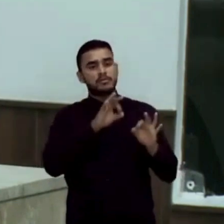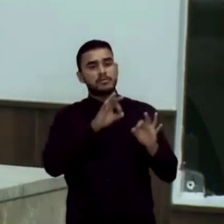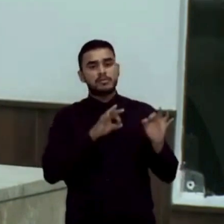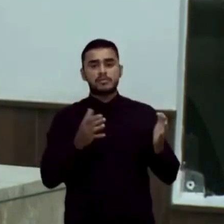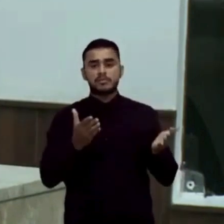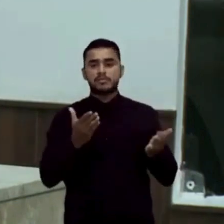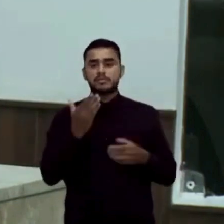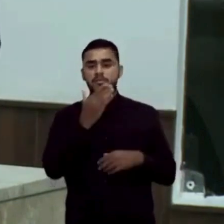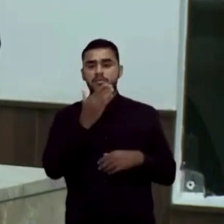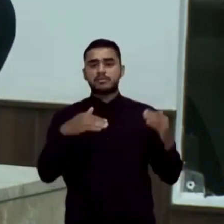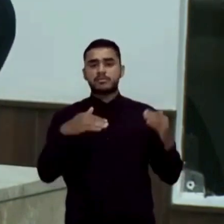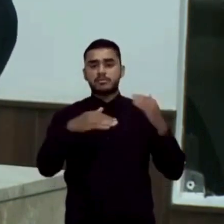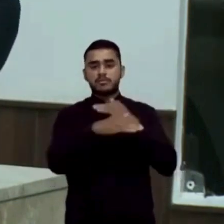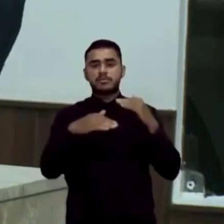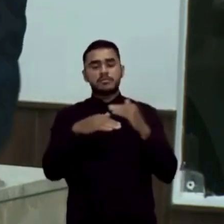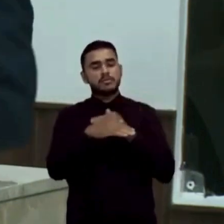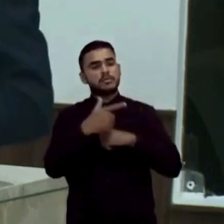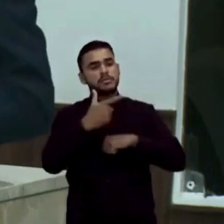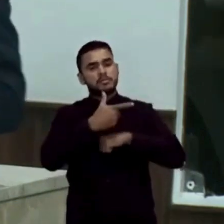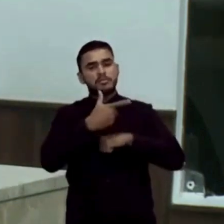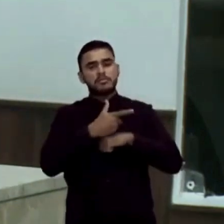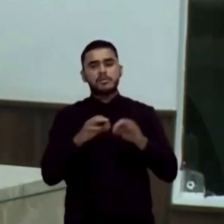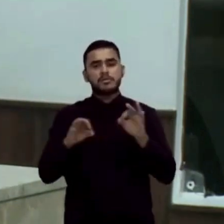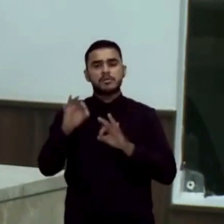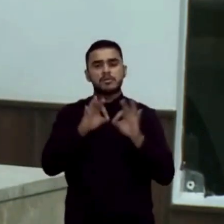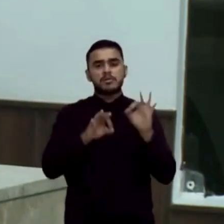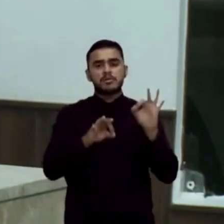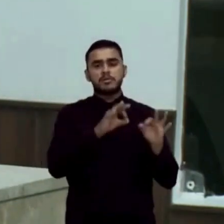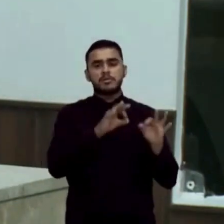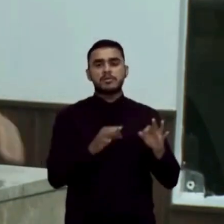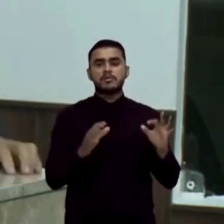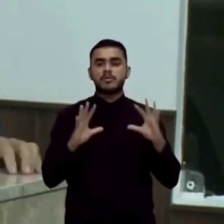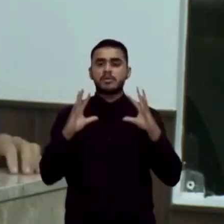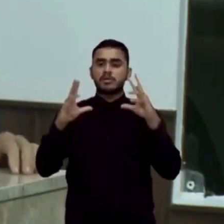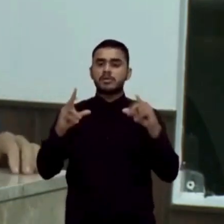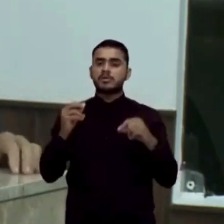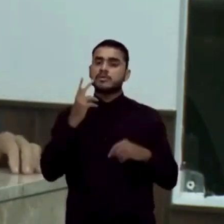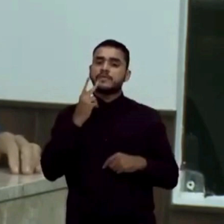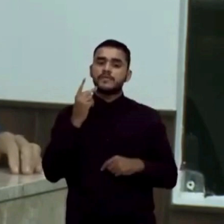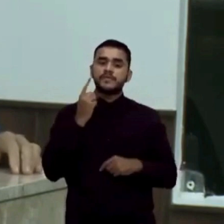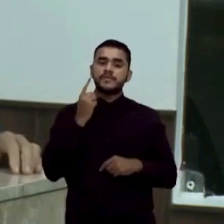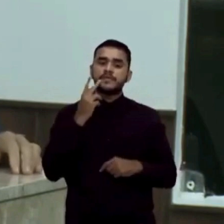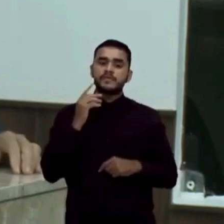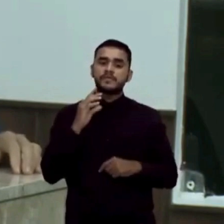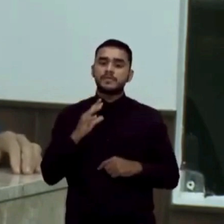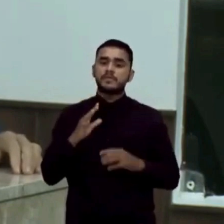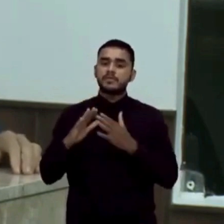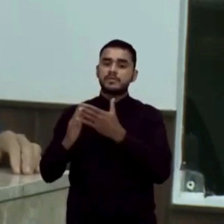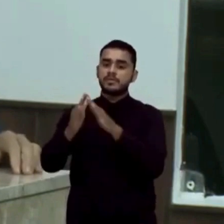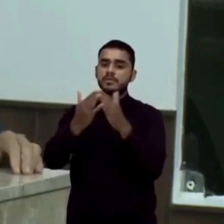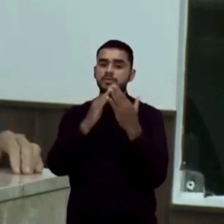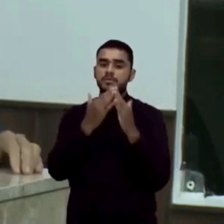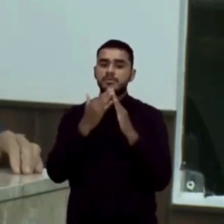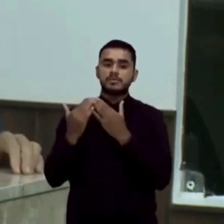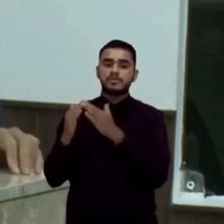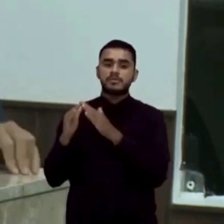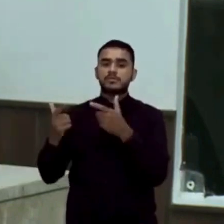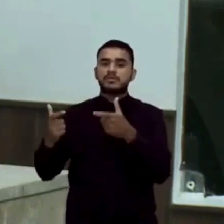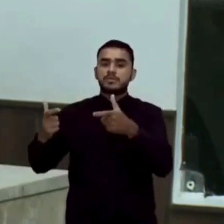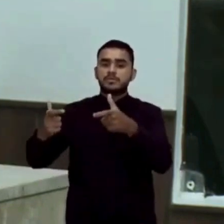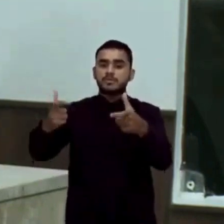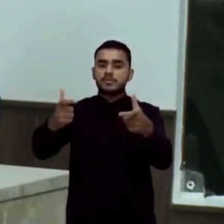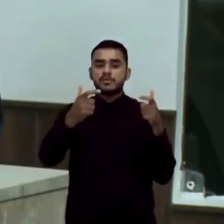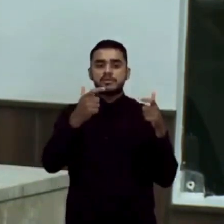pulsar imobilidade urbana na beira-mar? Isso aqui é para a cidade de Fortaleza, isso aqui é para o subúrbio.